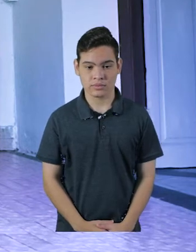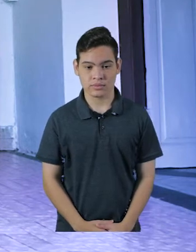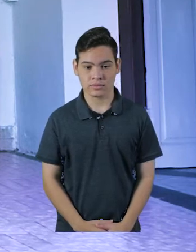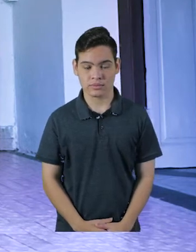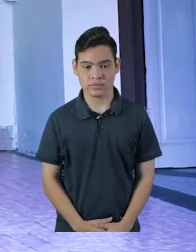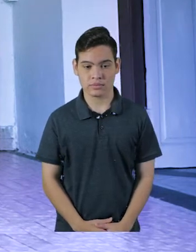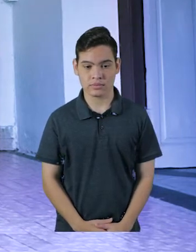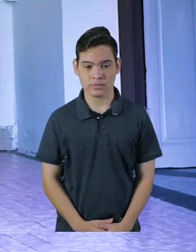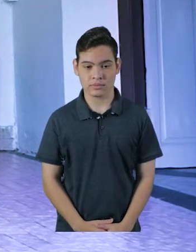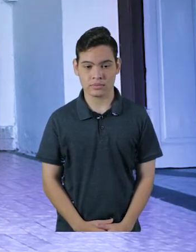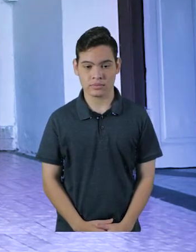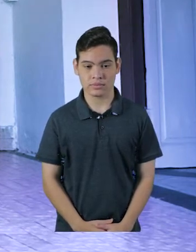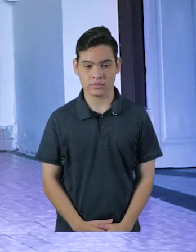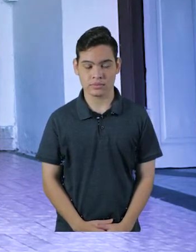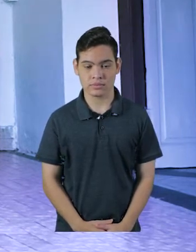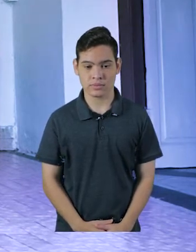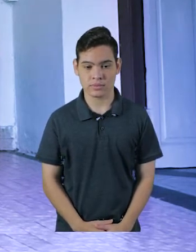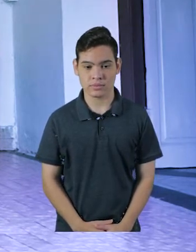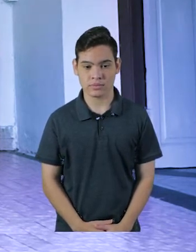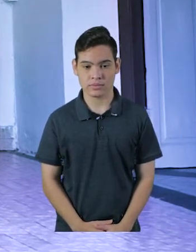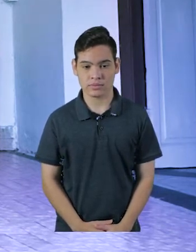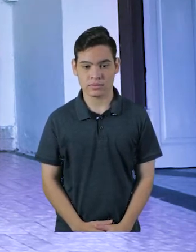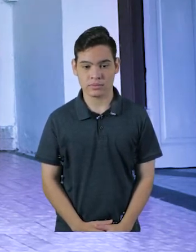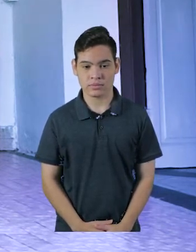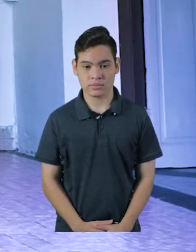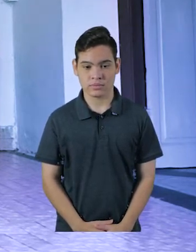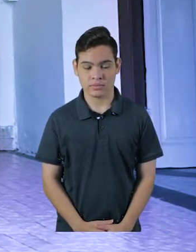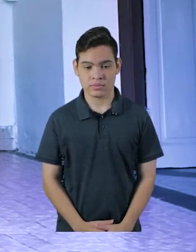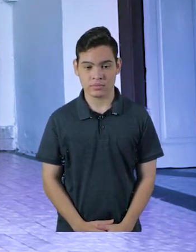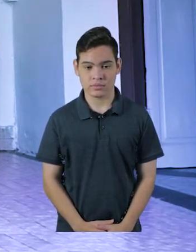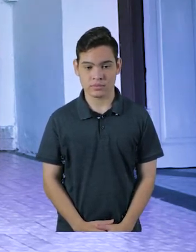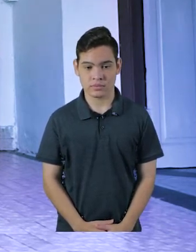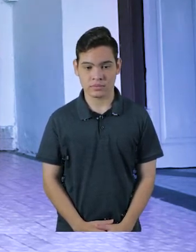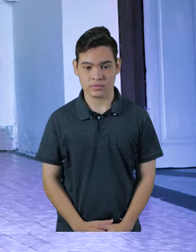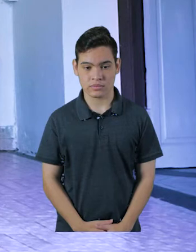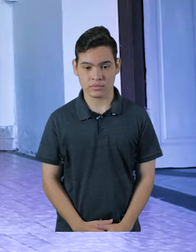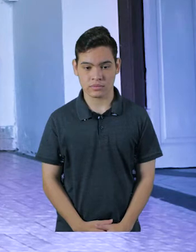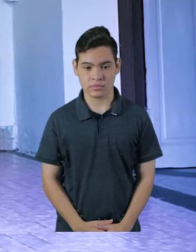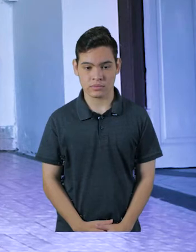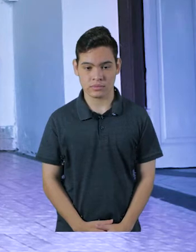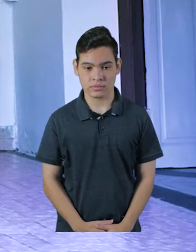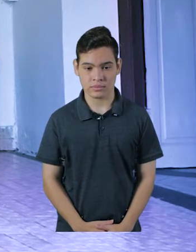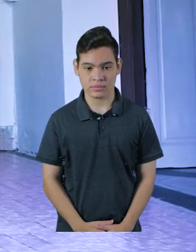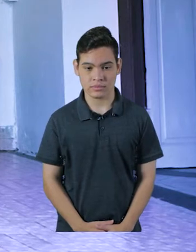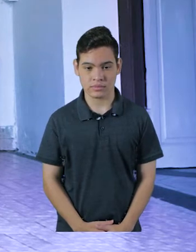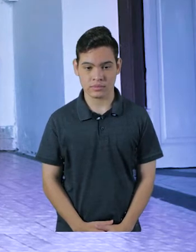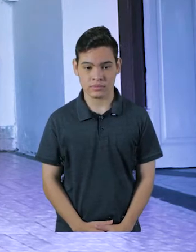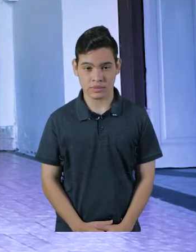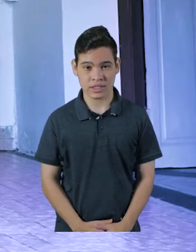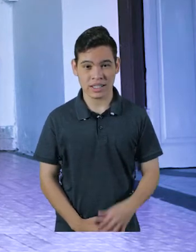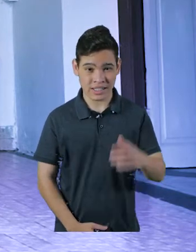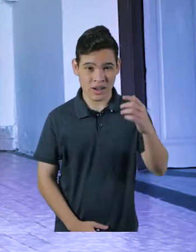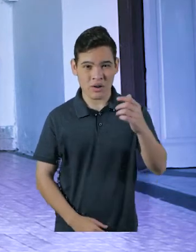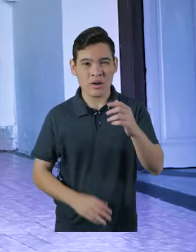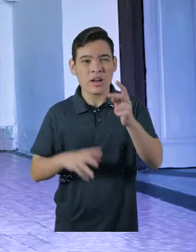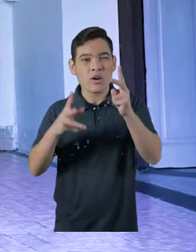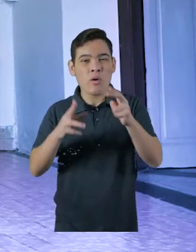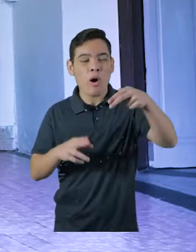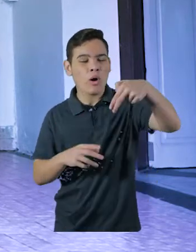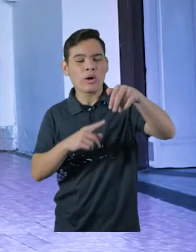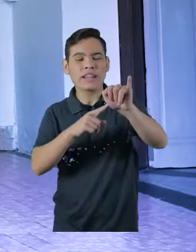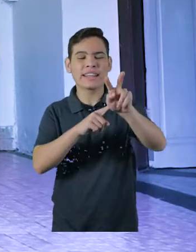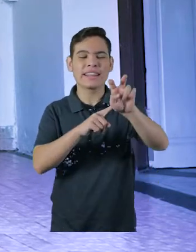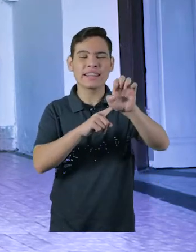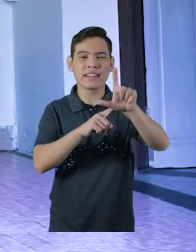na pele da cadeira. É um segundo nível de toque. O primeiro nível era no espaço em